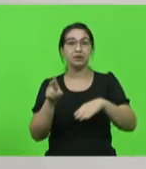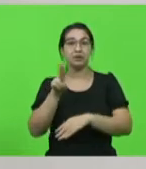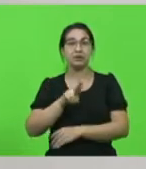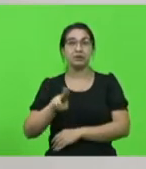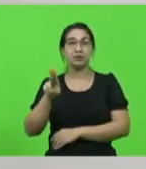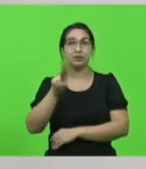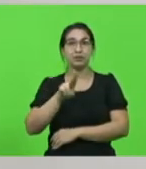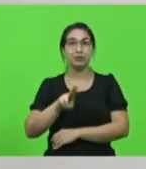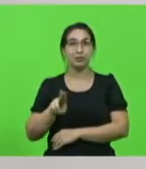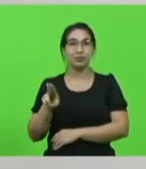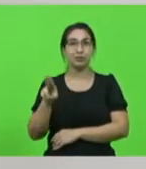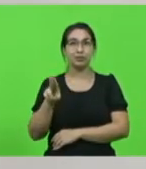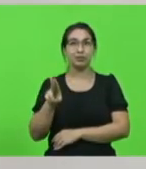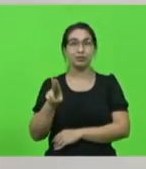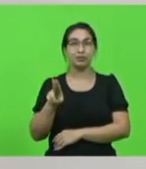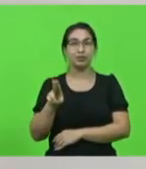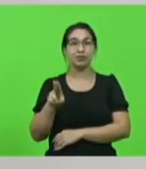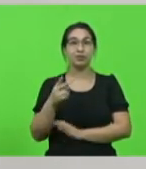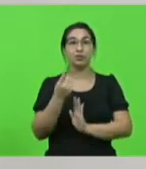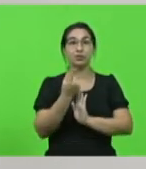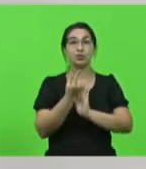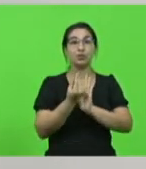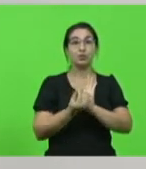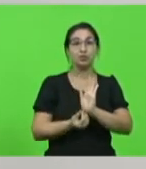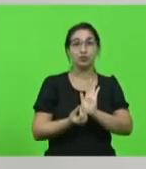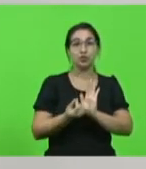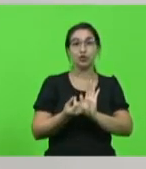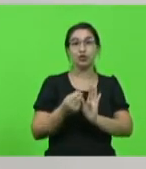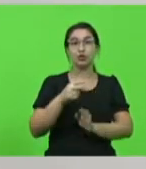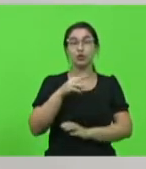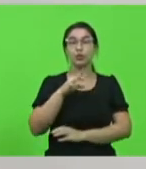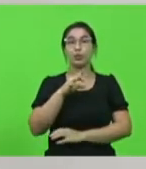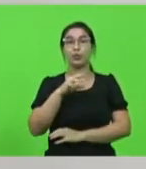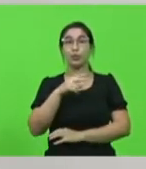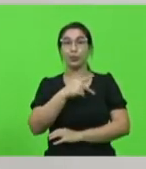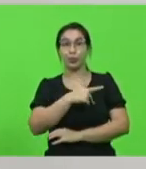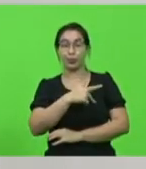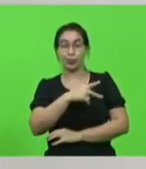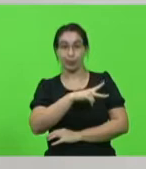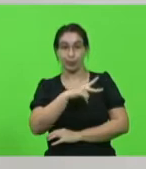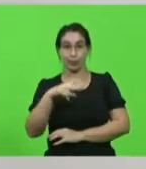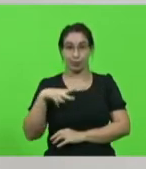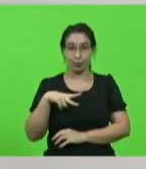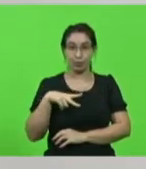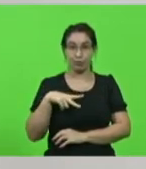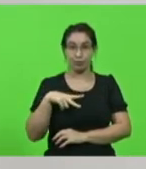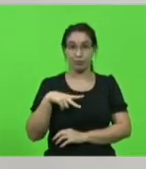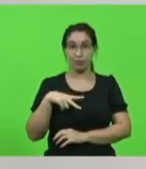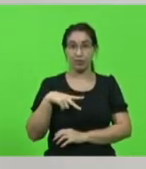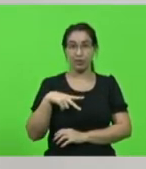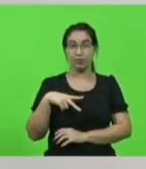utilizando um bem público de forma irregular?